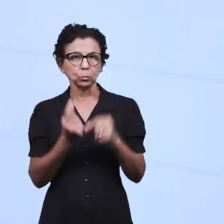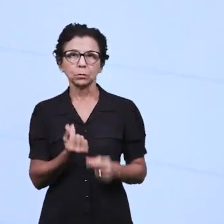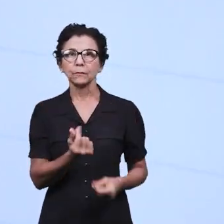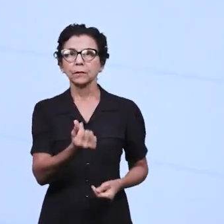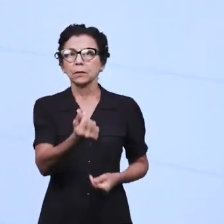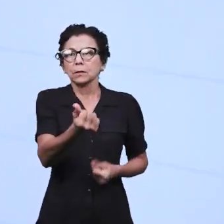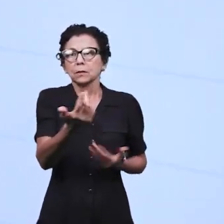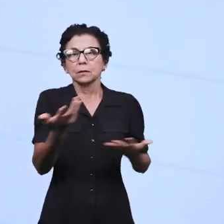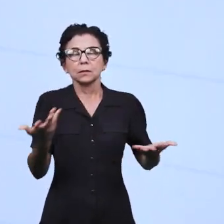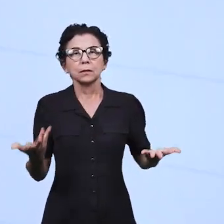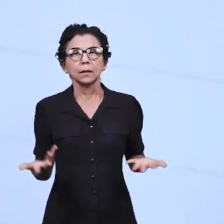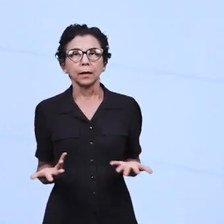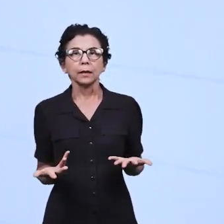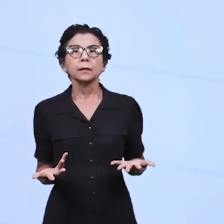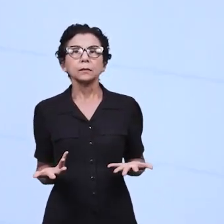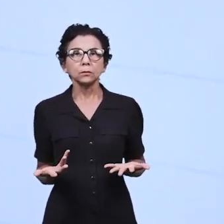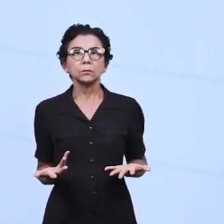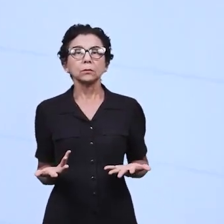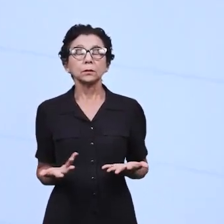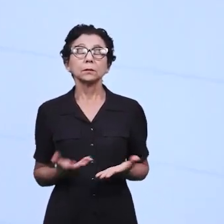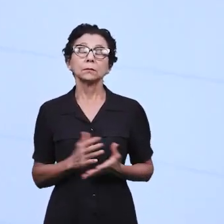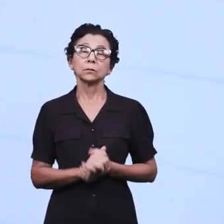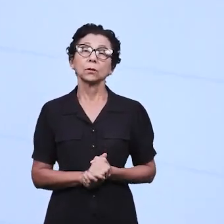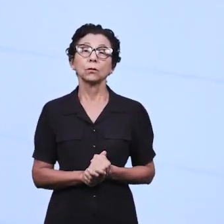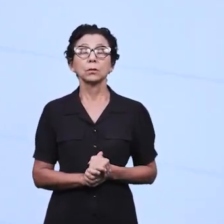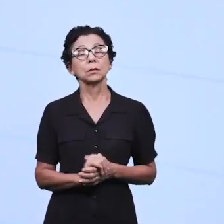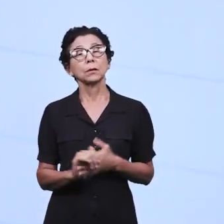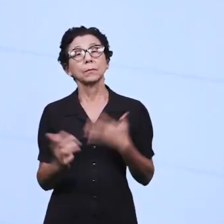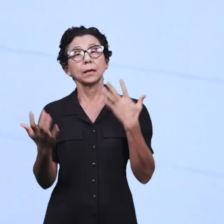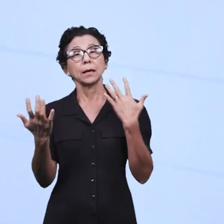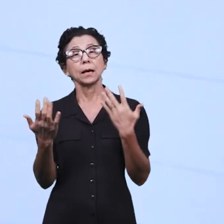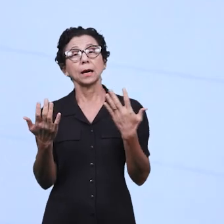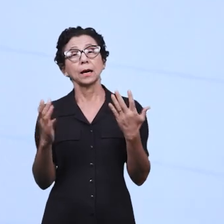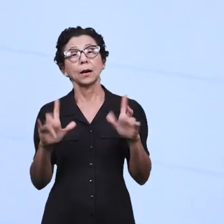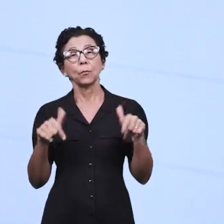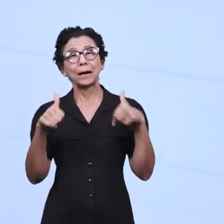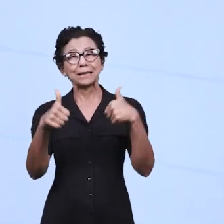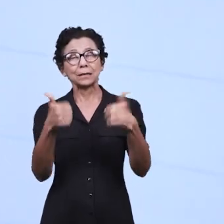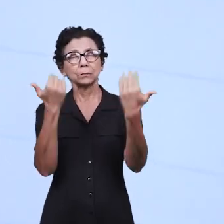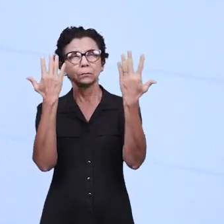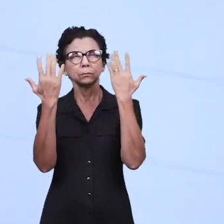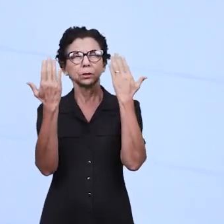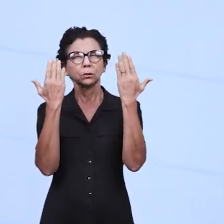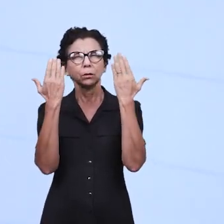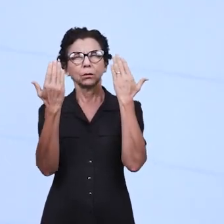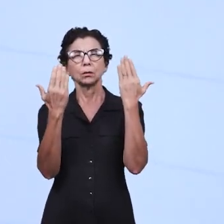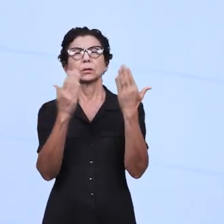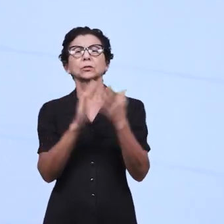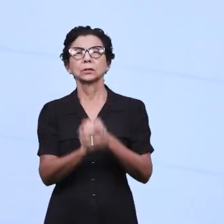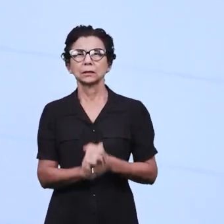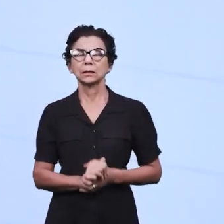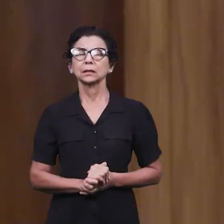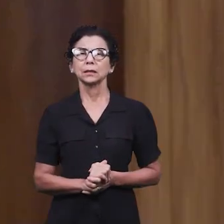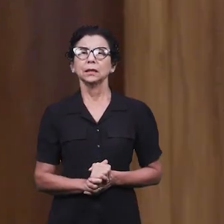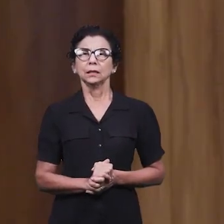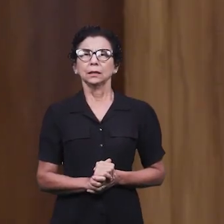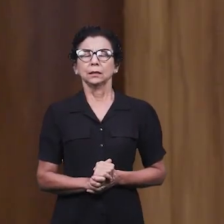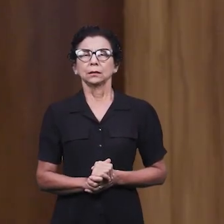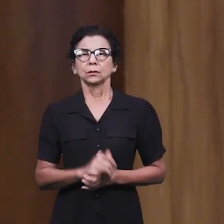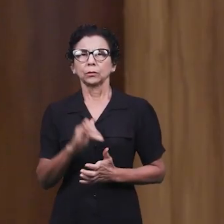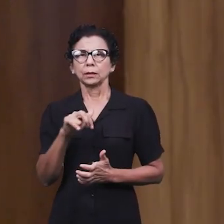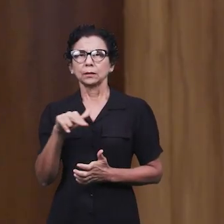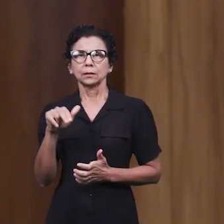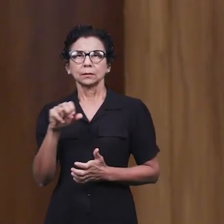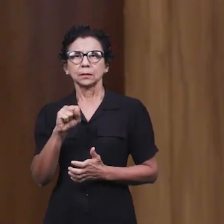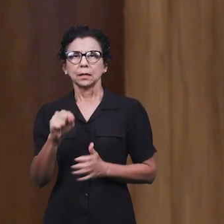financeira, orçamentária, claro. Até estrutural mesmo, psicológica, emocional, enfim. Então a pessoa faz jus a esse benefício. Com relação ao